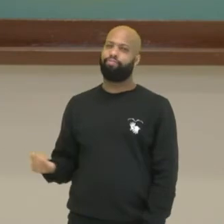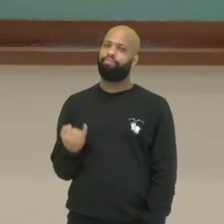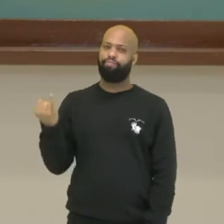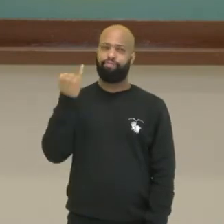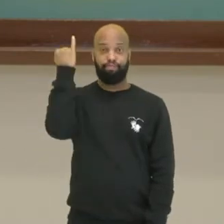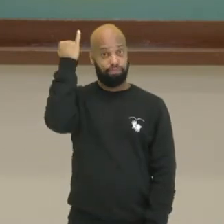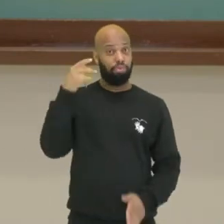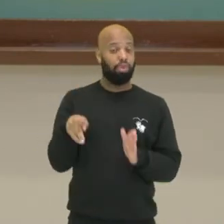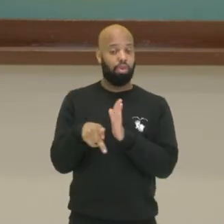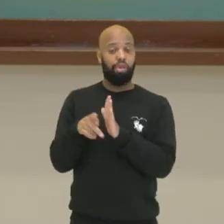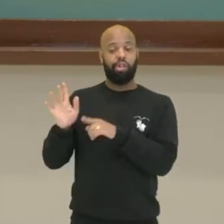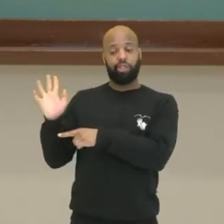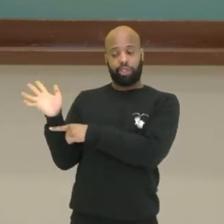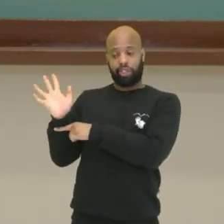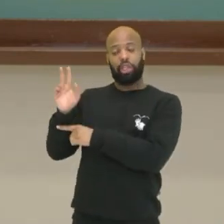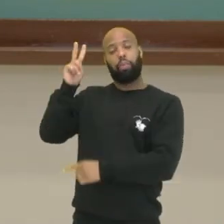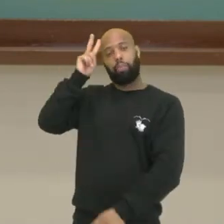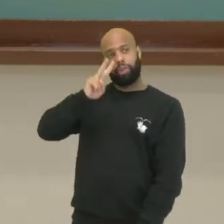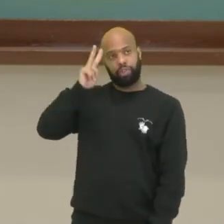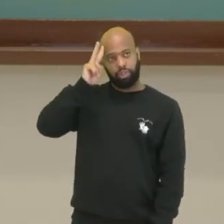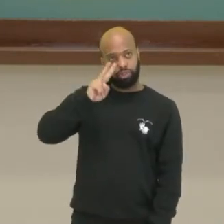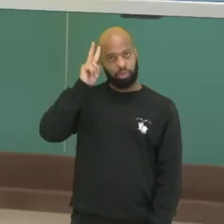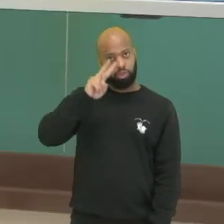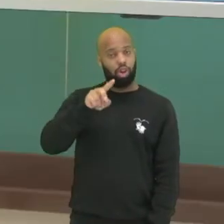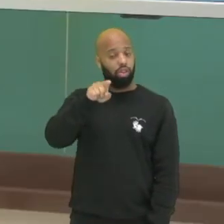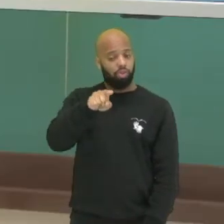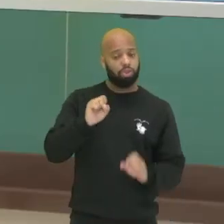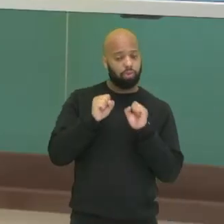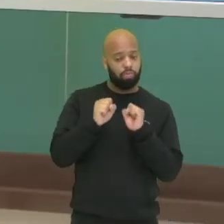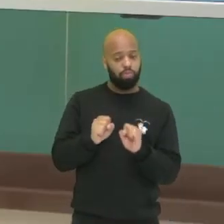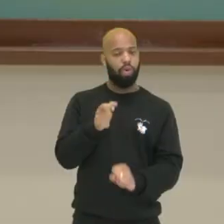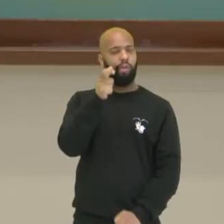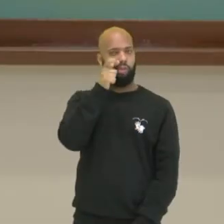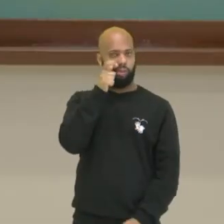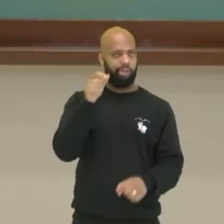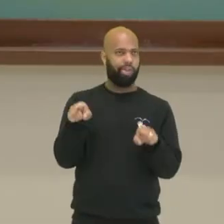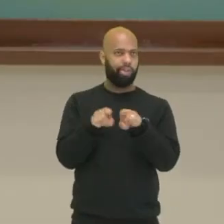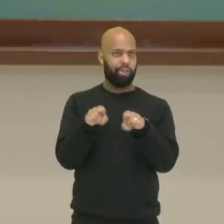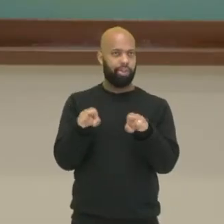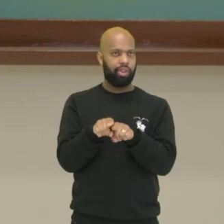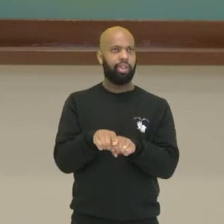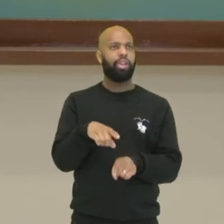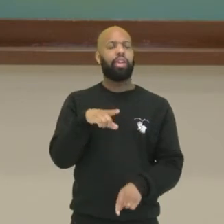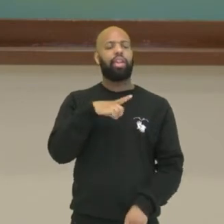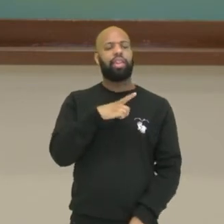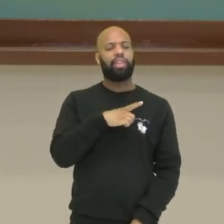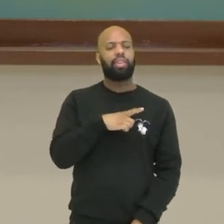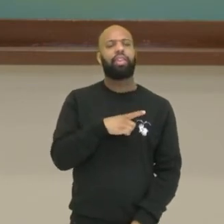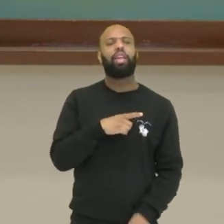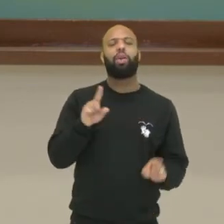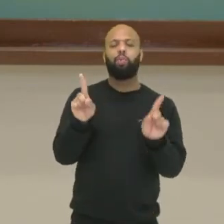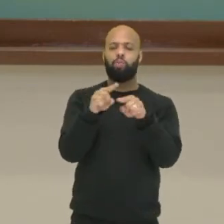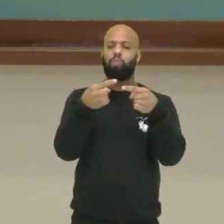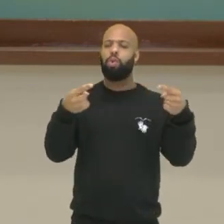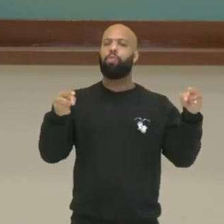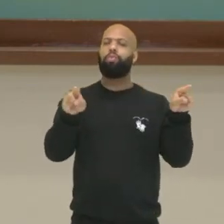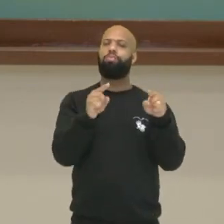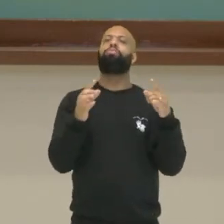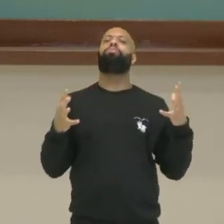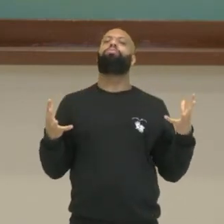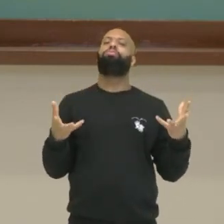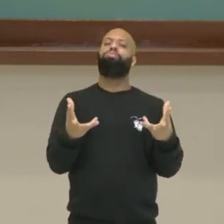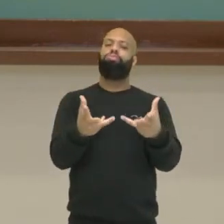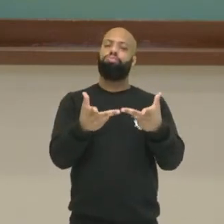cinema, para a história do cinema, e eu convido você a assistir a trilha. Com certeza, a